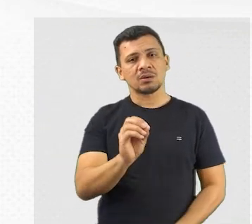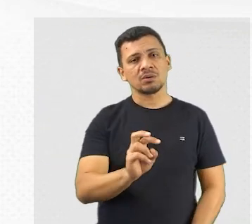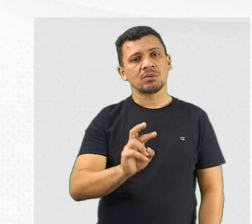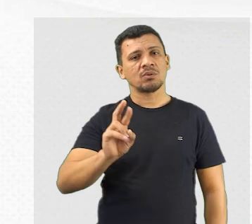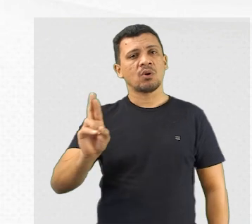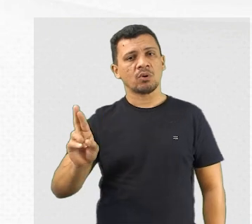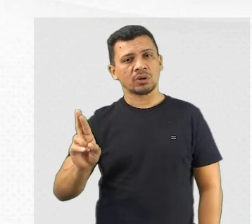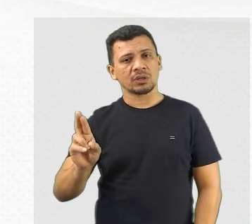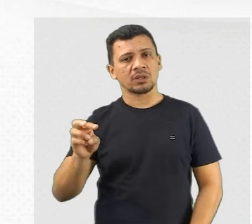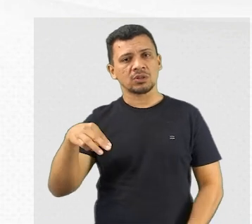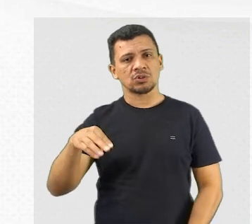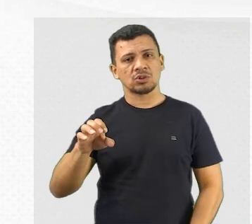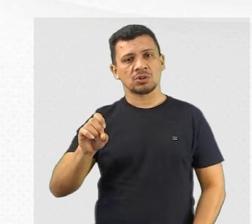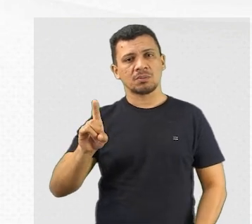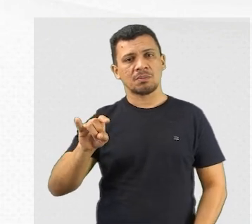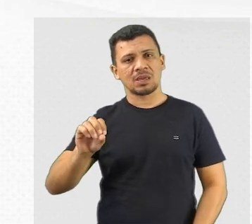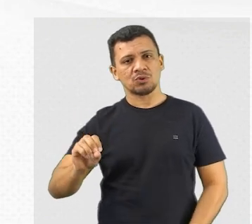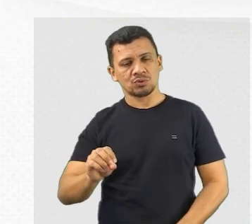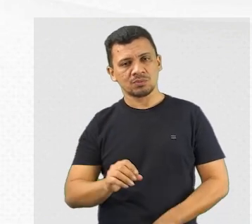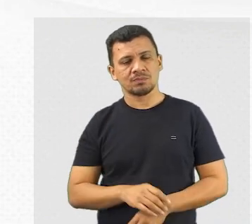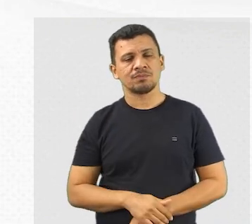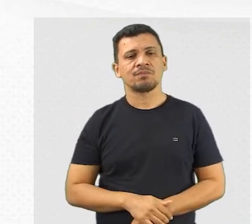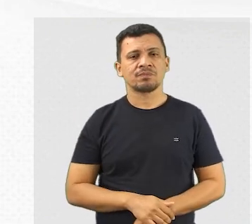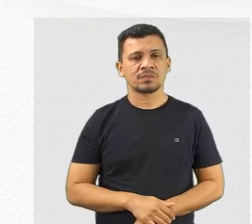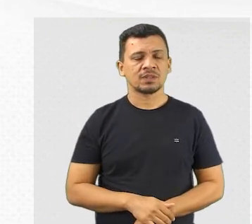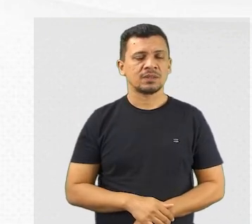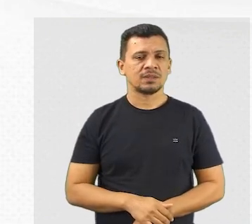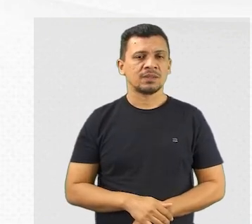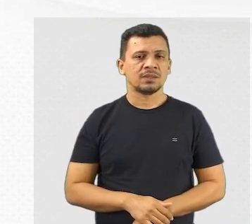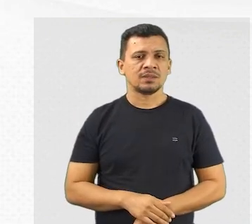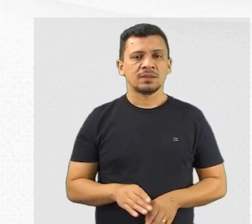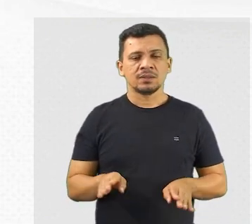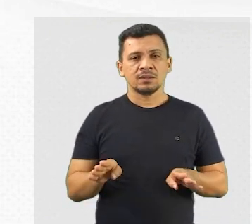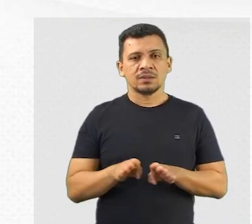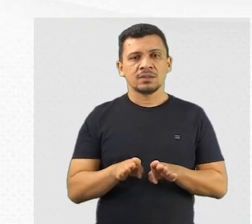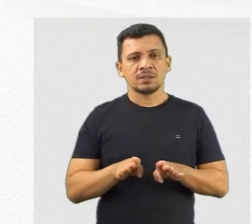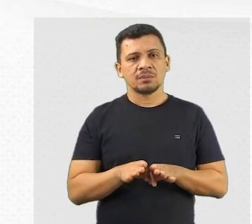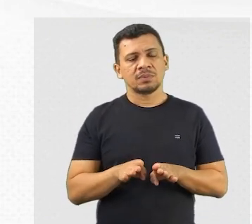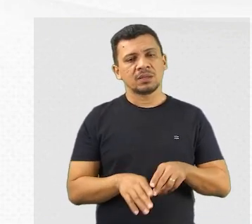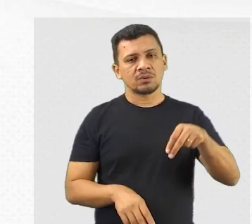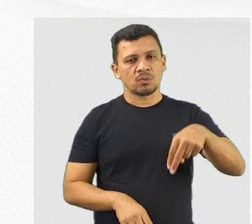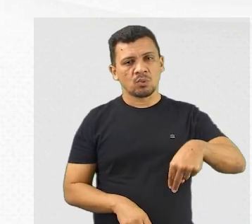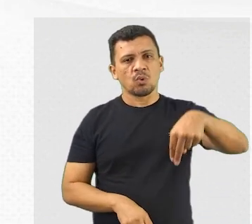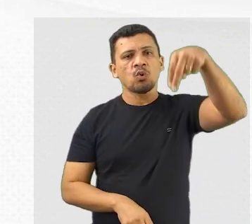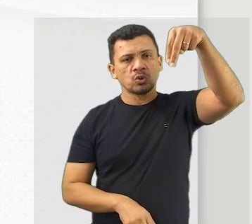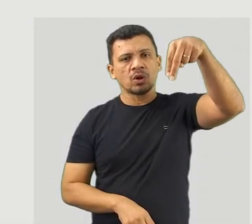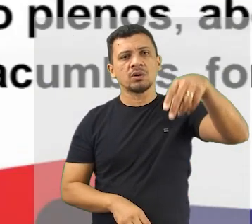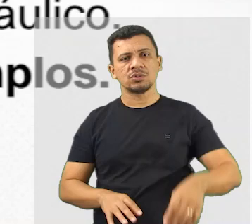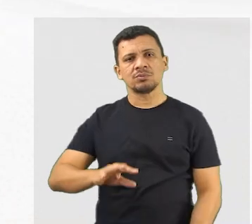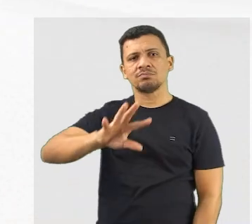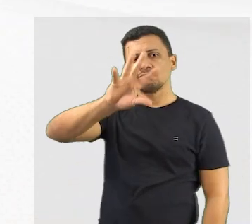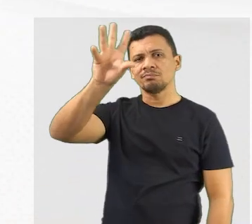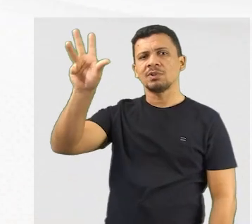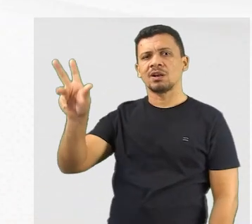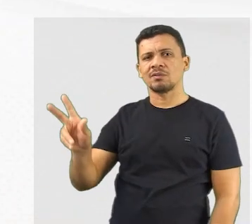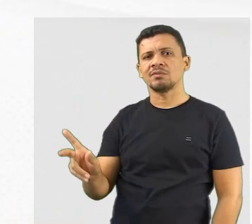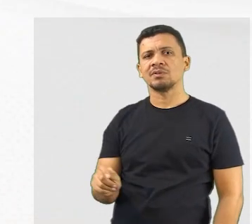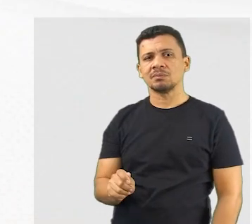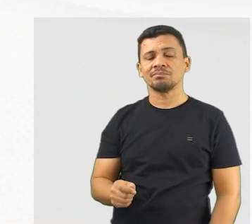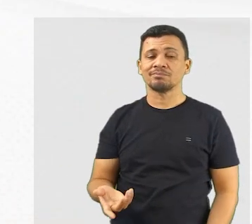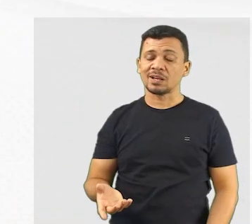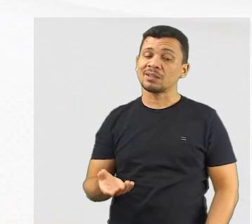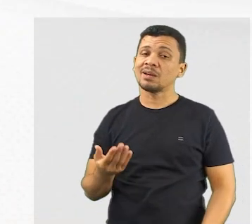Até porque a gente vai invadindo, que é o lado romano oriental, e o norte da África. Né? É muito, até que o Império Romano